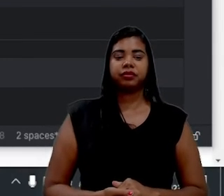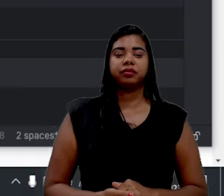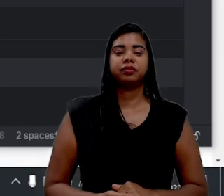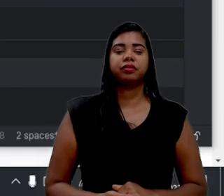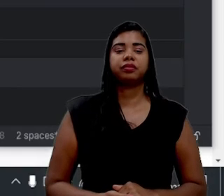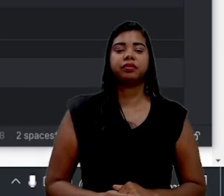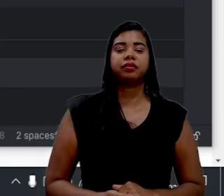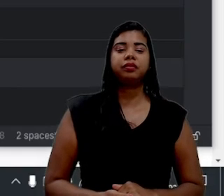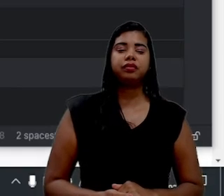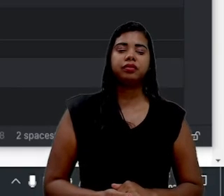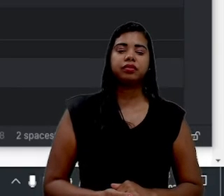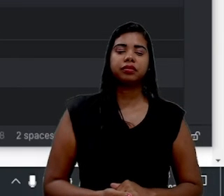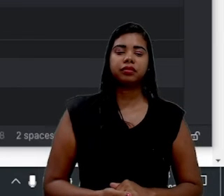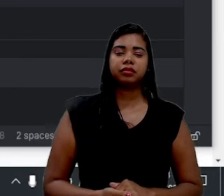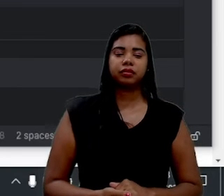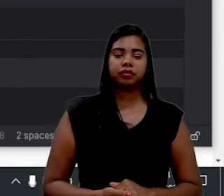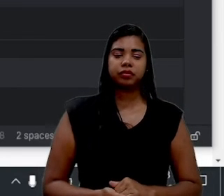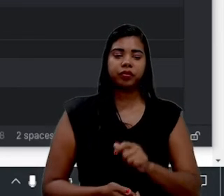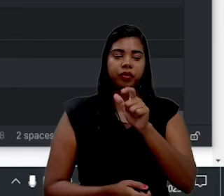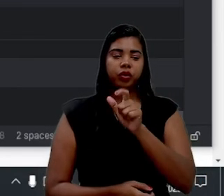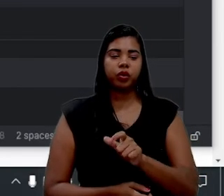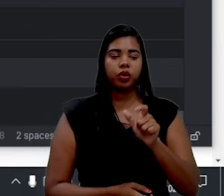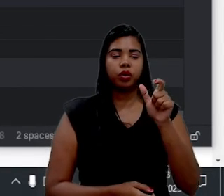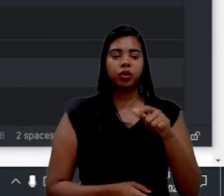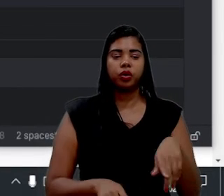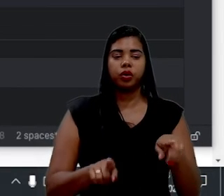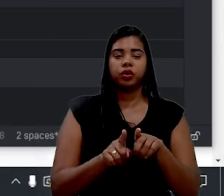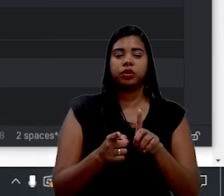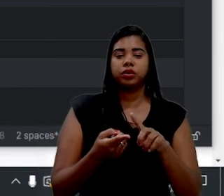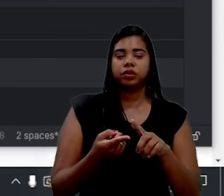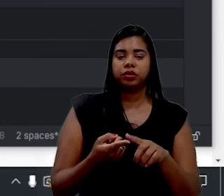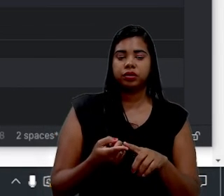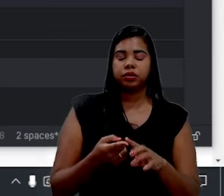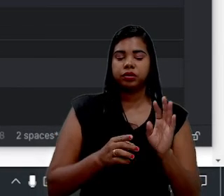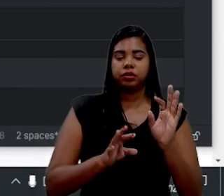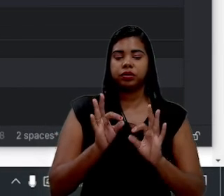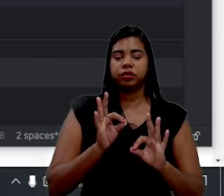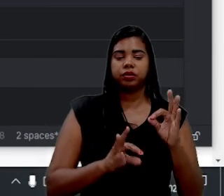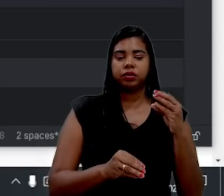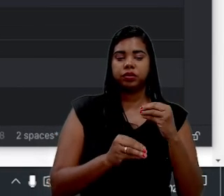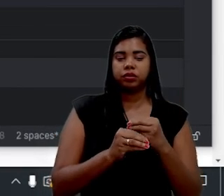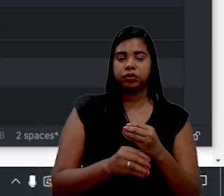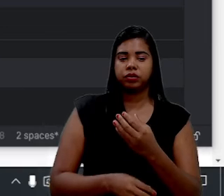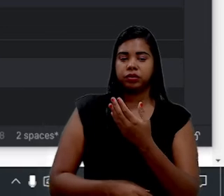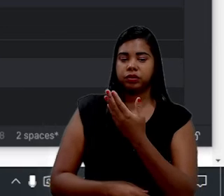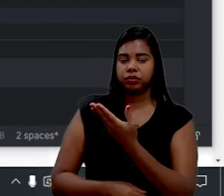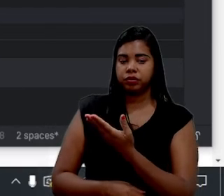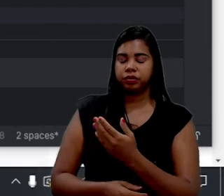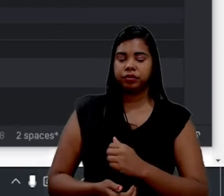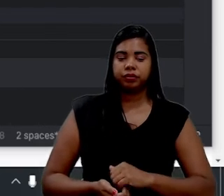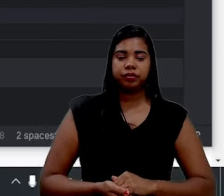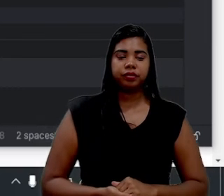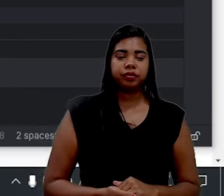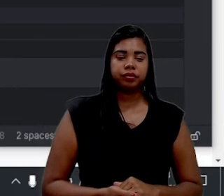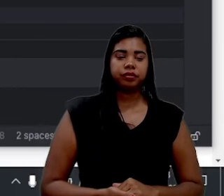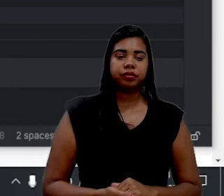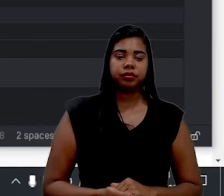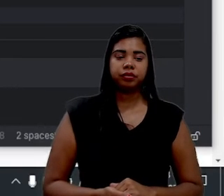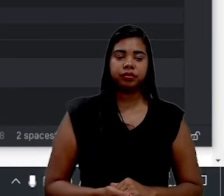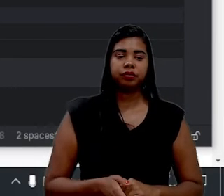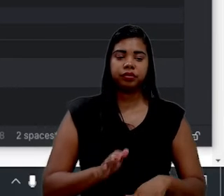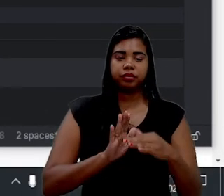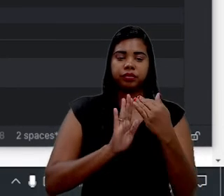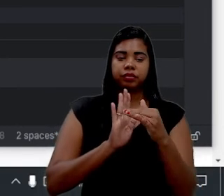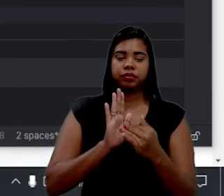Vou deixar aqui a classe como coluna para poder ele fazer a organização, a arrumação entre os botões, né? E o formulário que vai